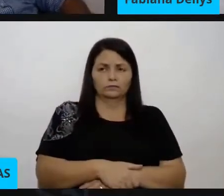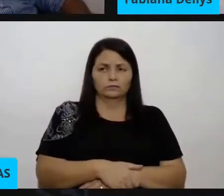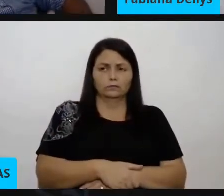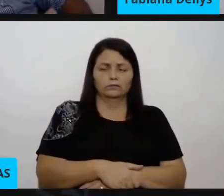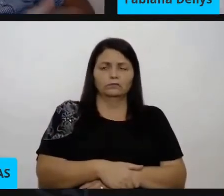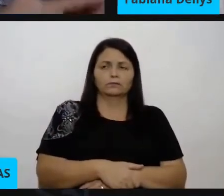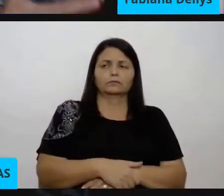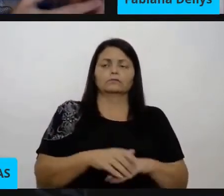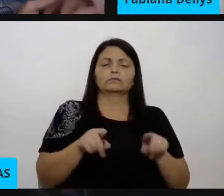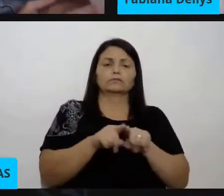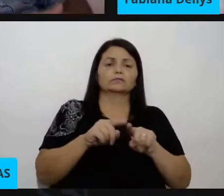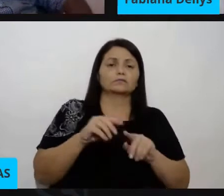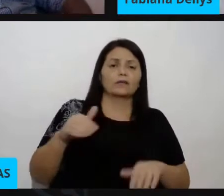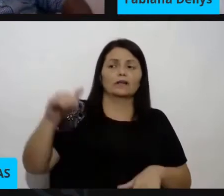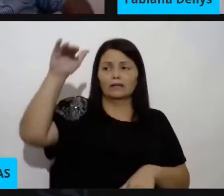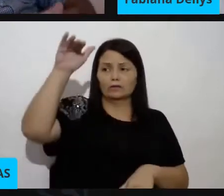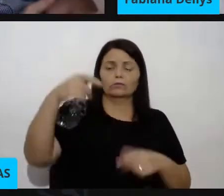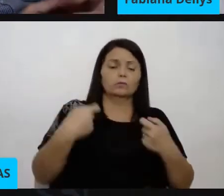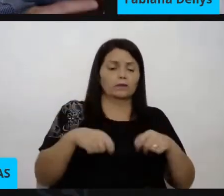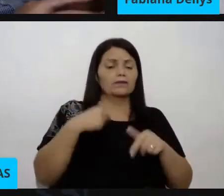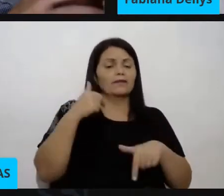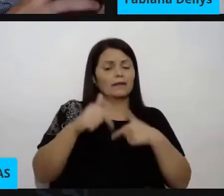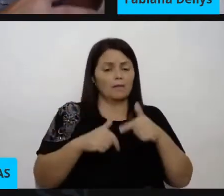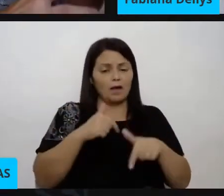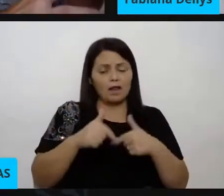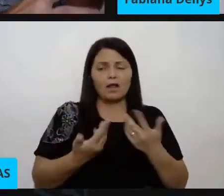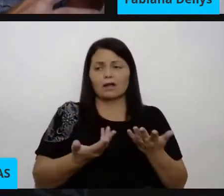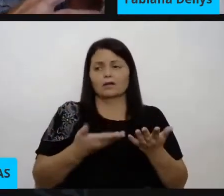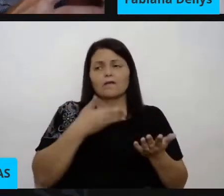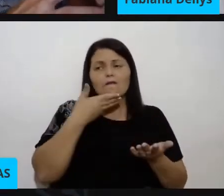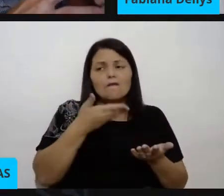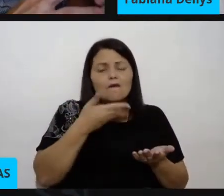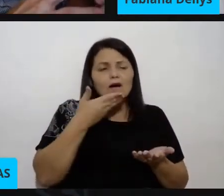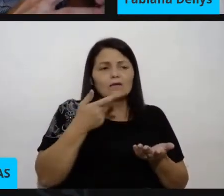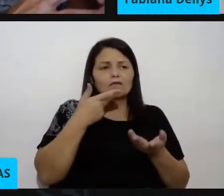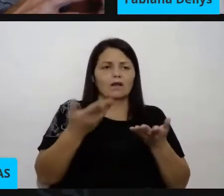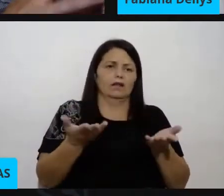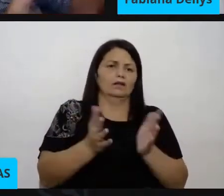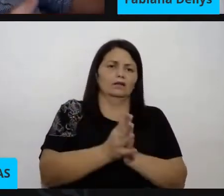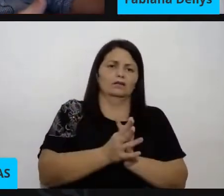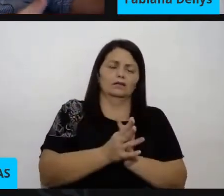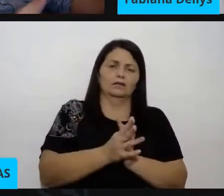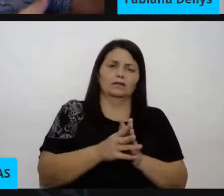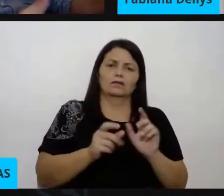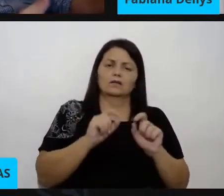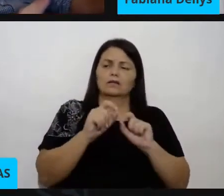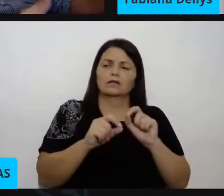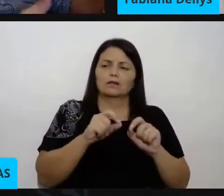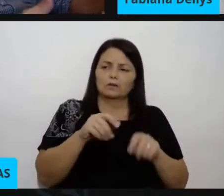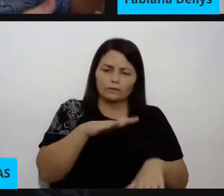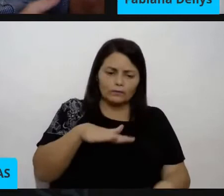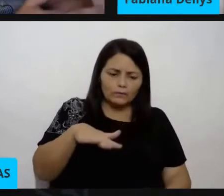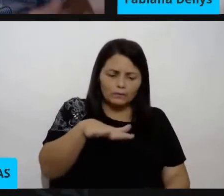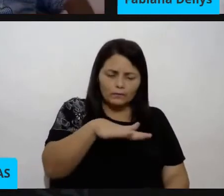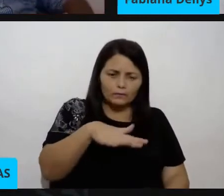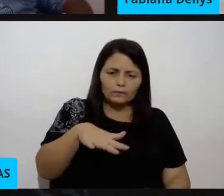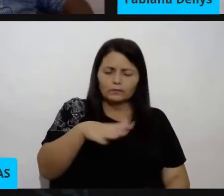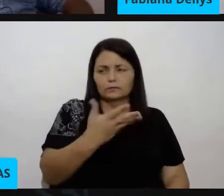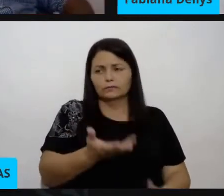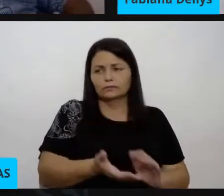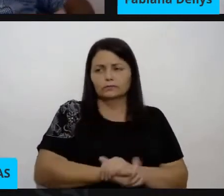Os adultos estão tendo que trabalhar, o espaço... Isso é muito fácil falar disso, dentro de uma condição sociocultural